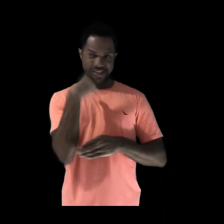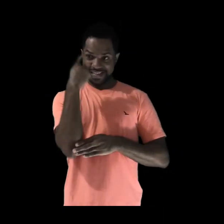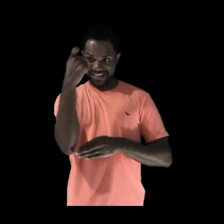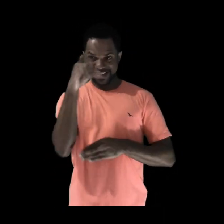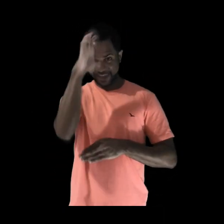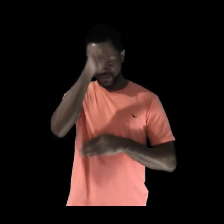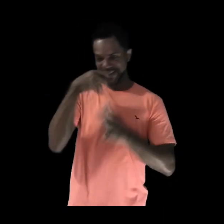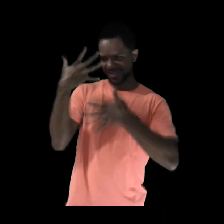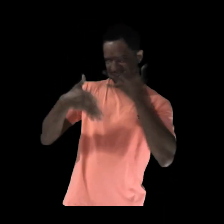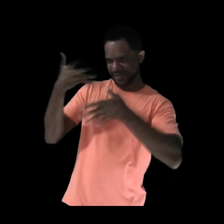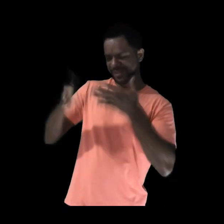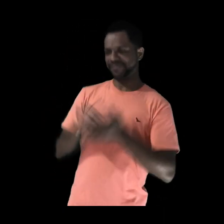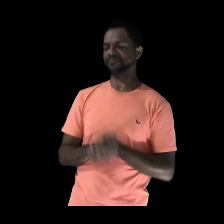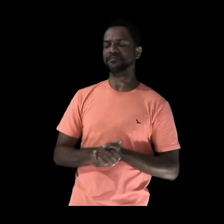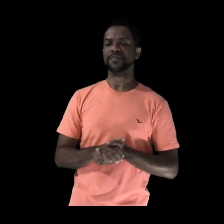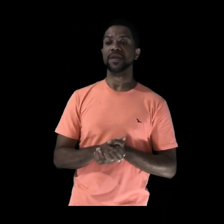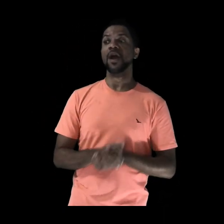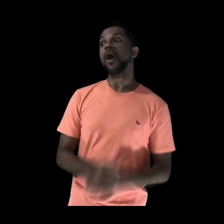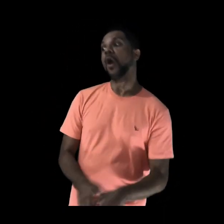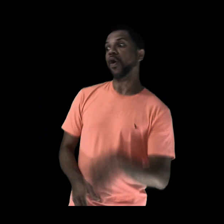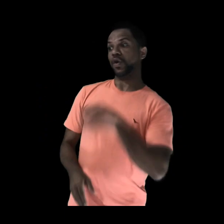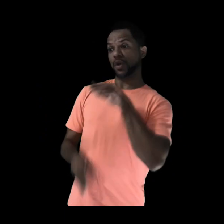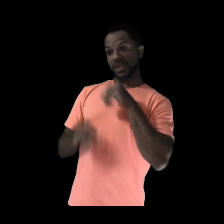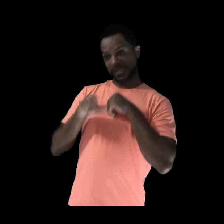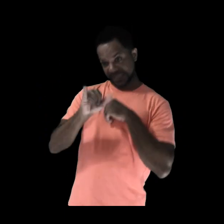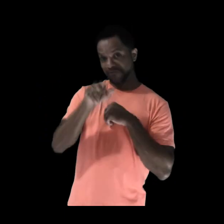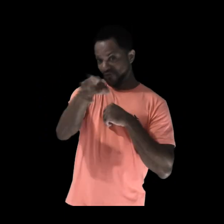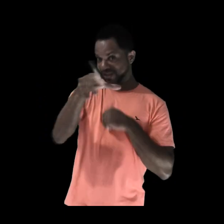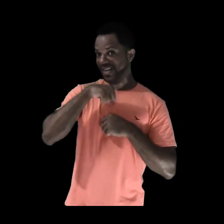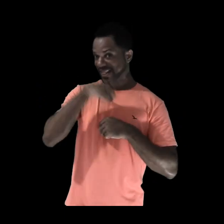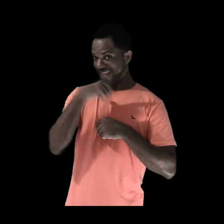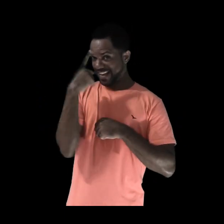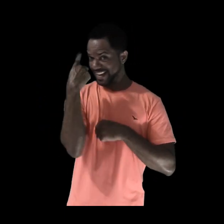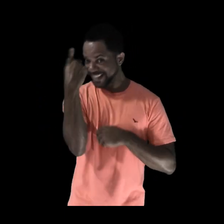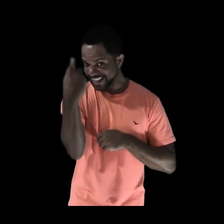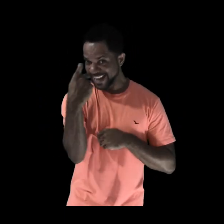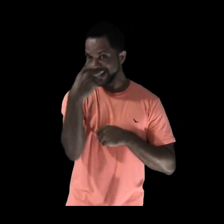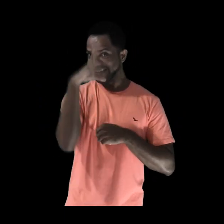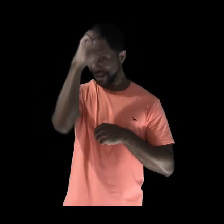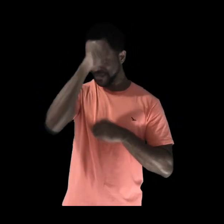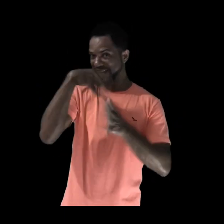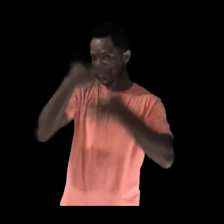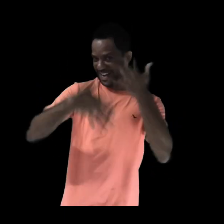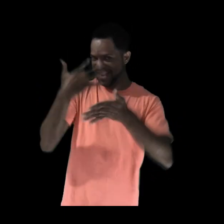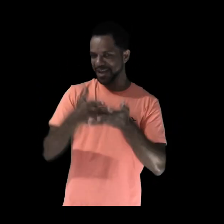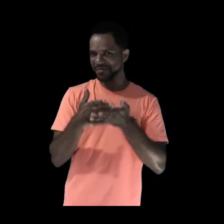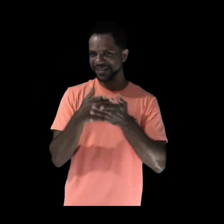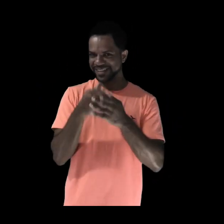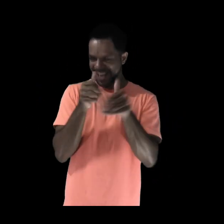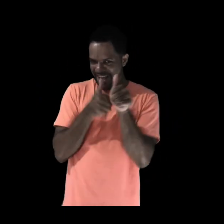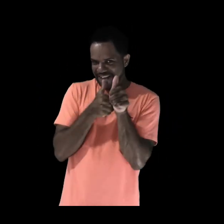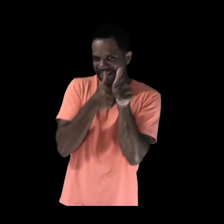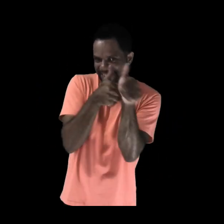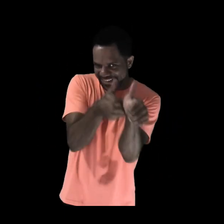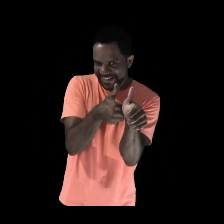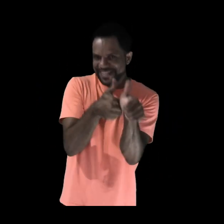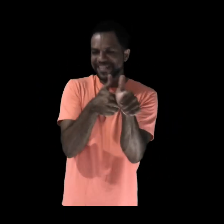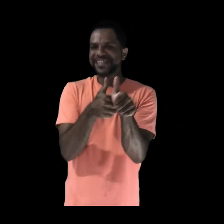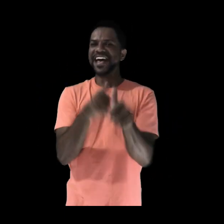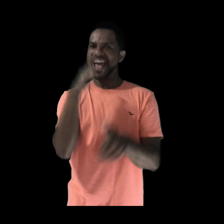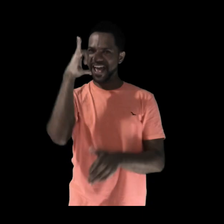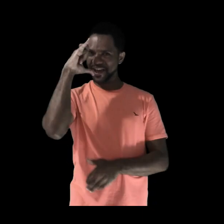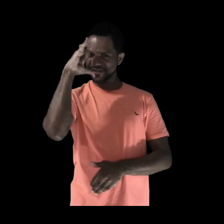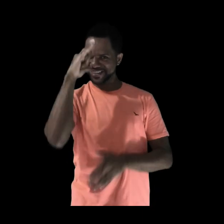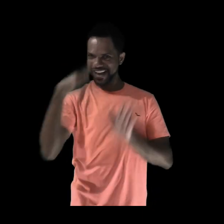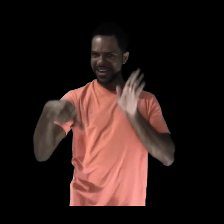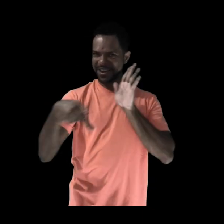língua de sinais. Pessoal, tem interesse em aprender língua de sinais? Primeira coisa, segue o Instagram do Estevão. Primeira coisa. Então,